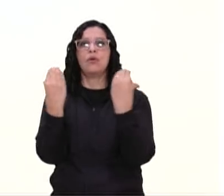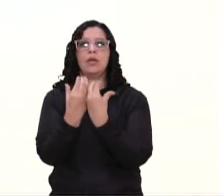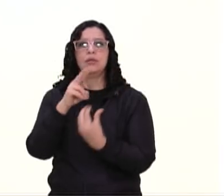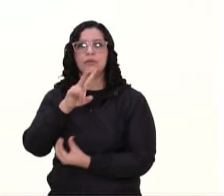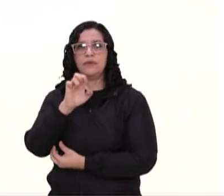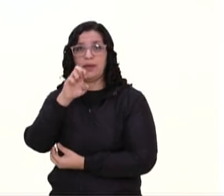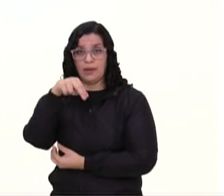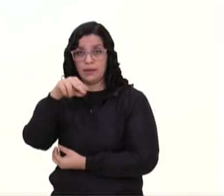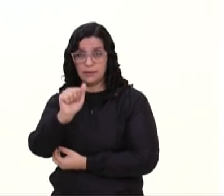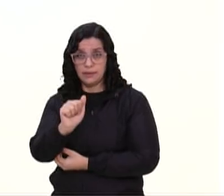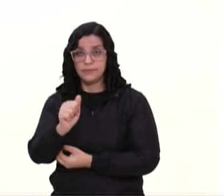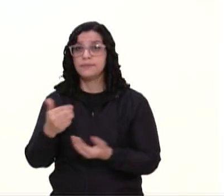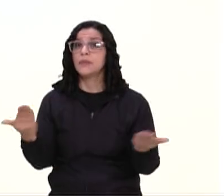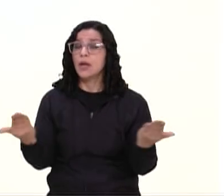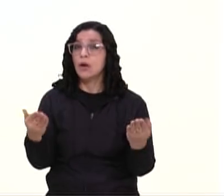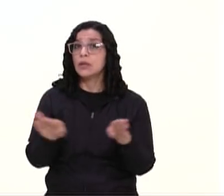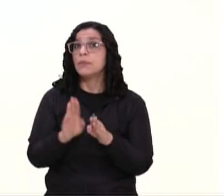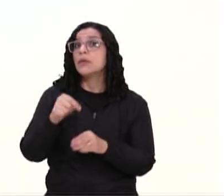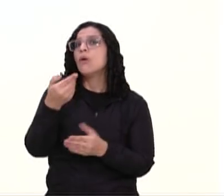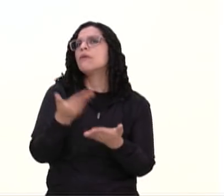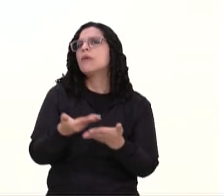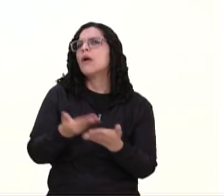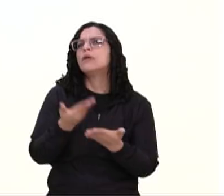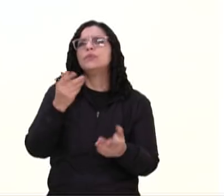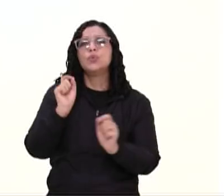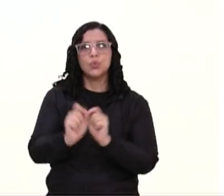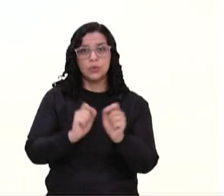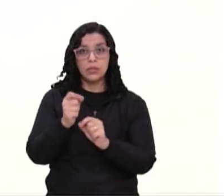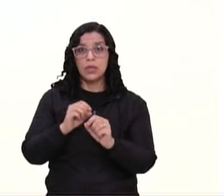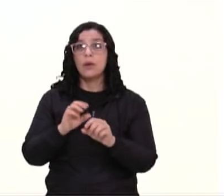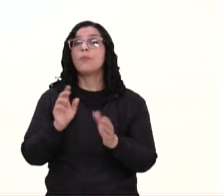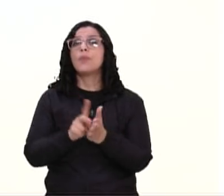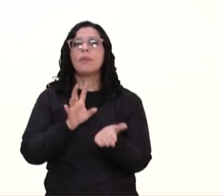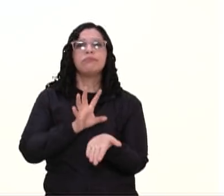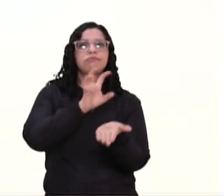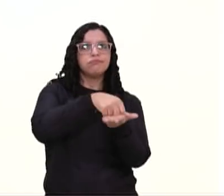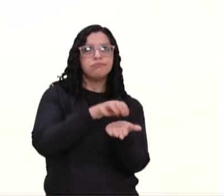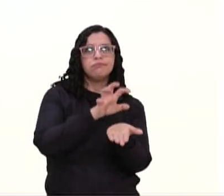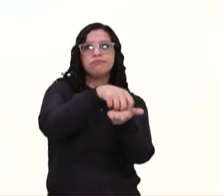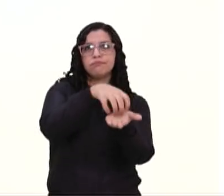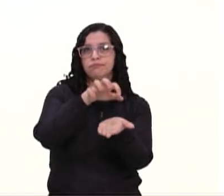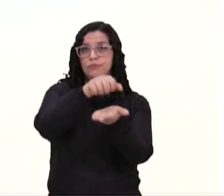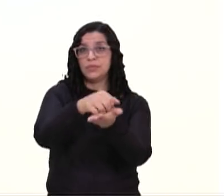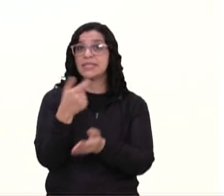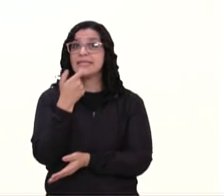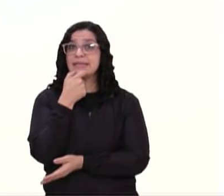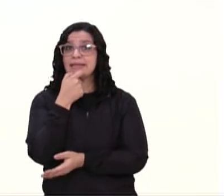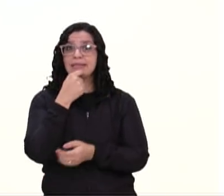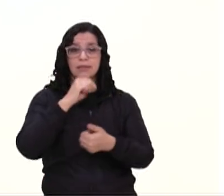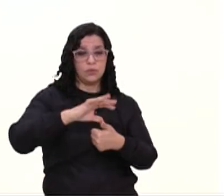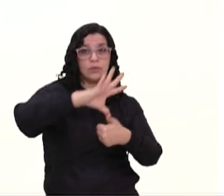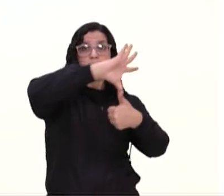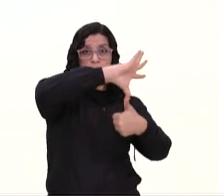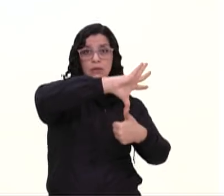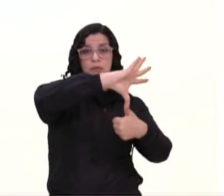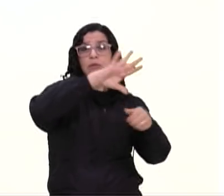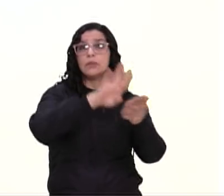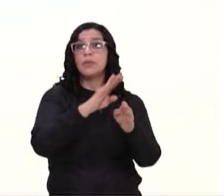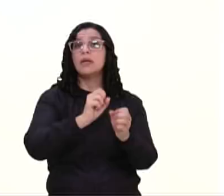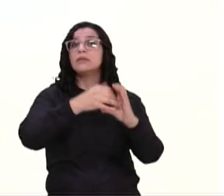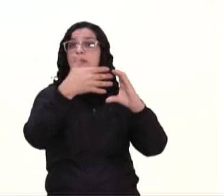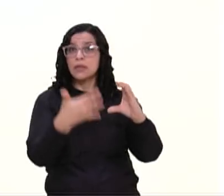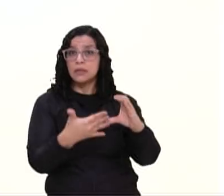Viena. E na próxima aula, o que veremos? A colonização inglesa na América do Norte e as características econômicas